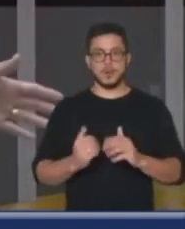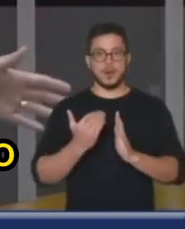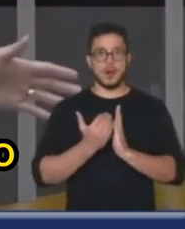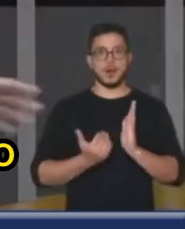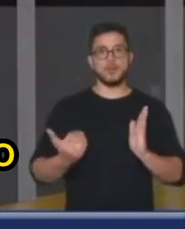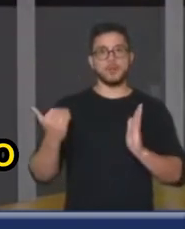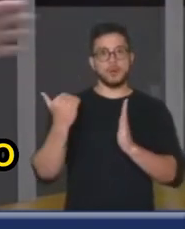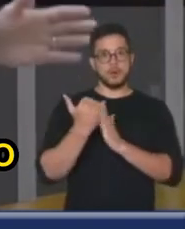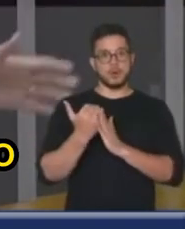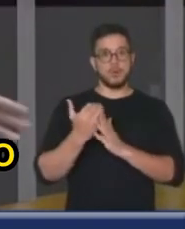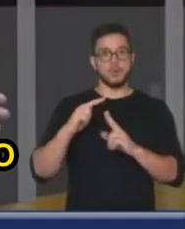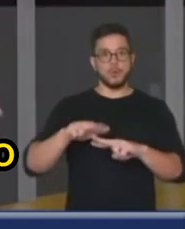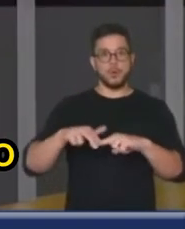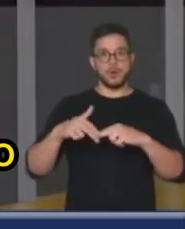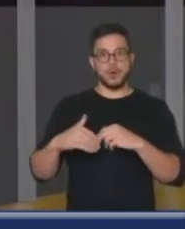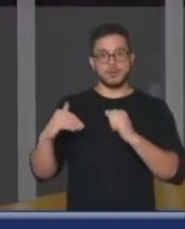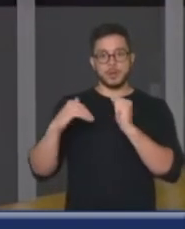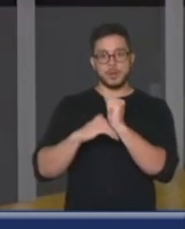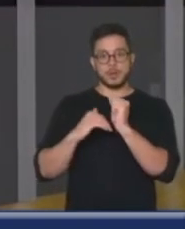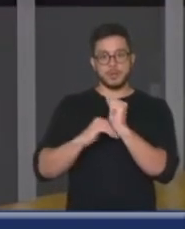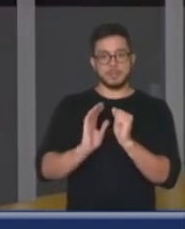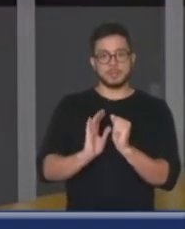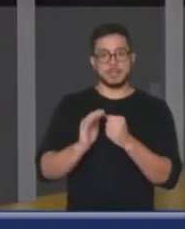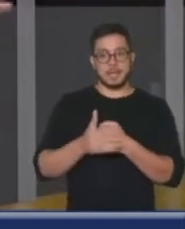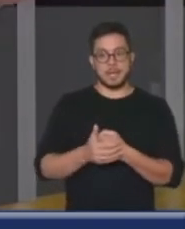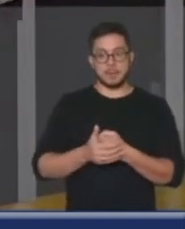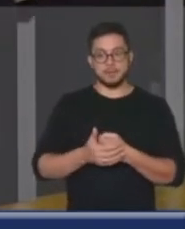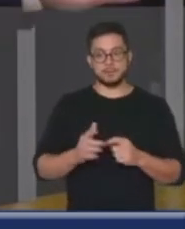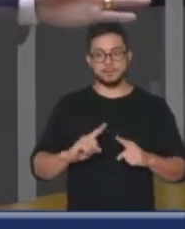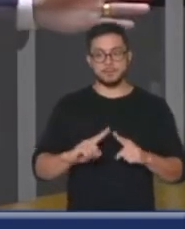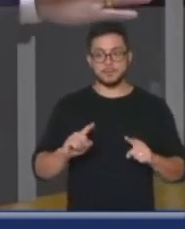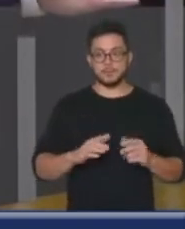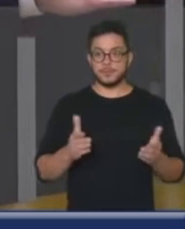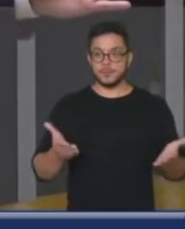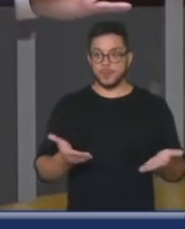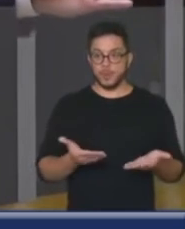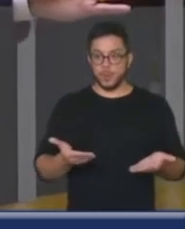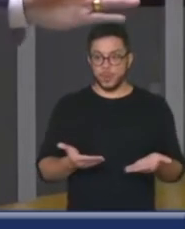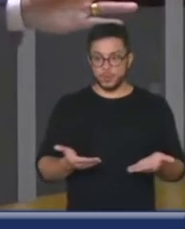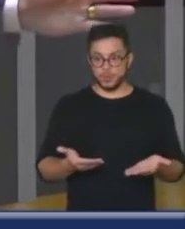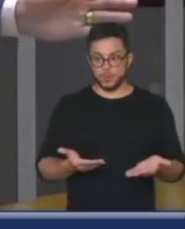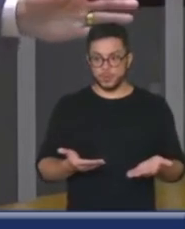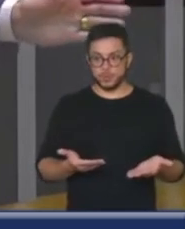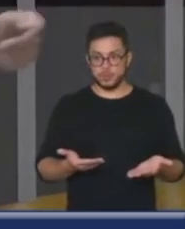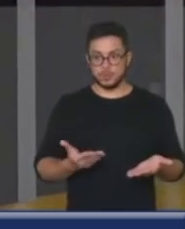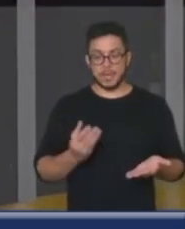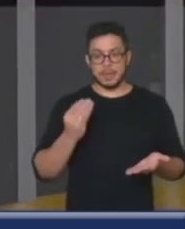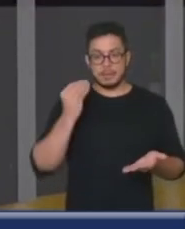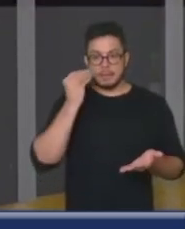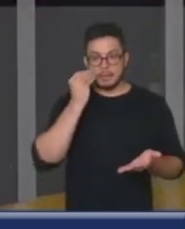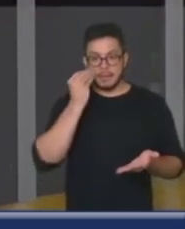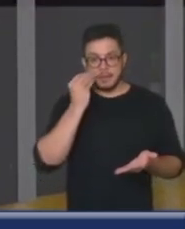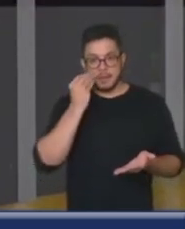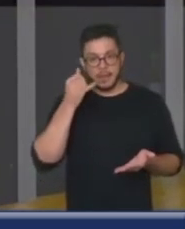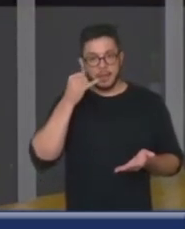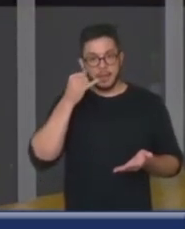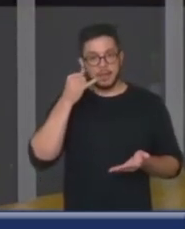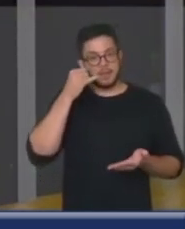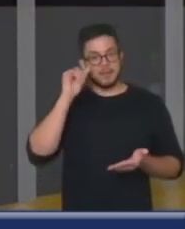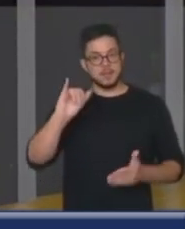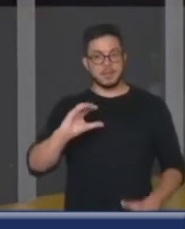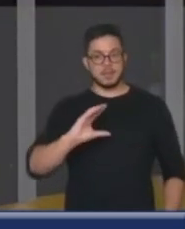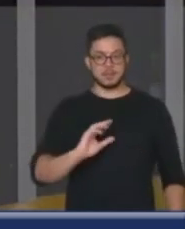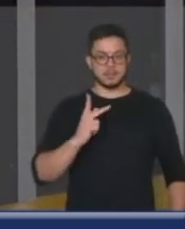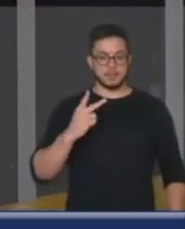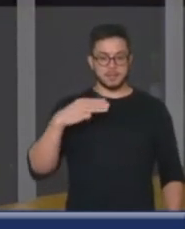condenava. Condenava o orçamento secreto e hoje, para se blindar de uma CPMI, está oferecendo